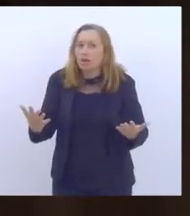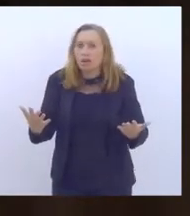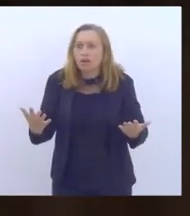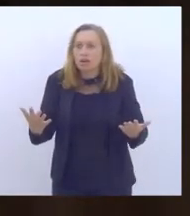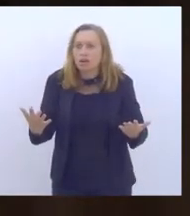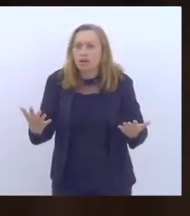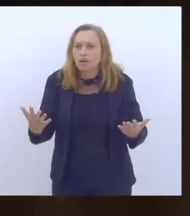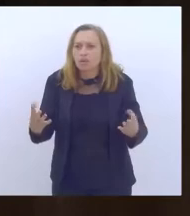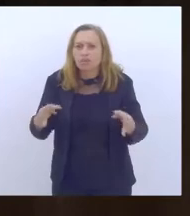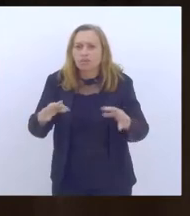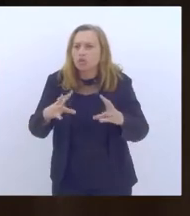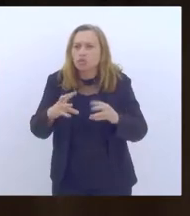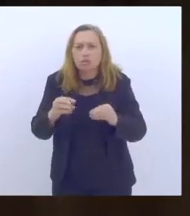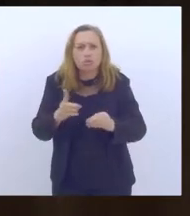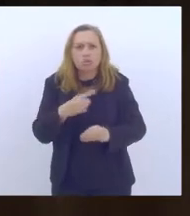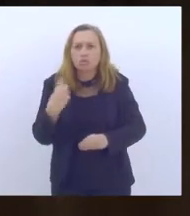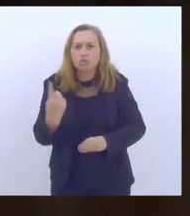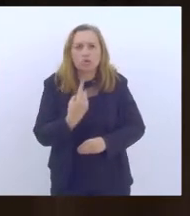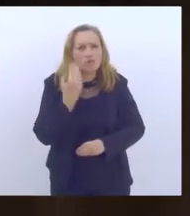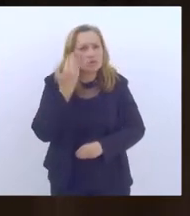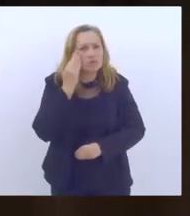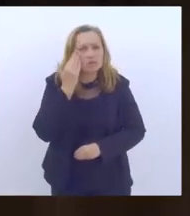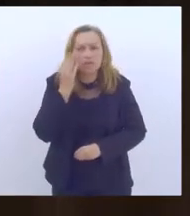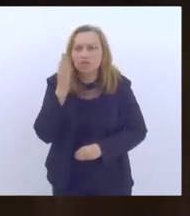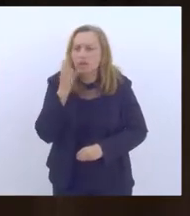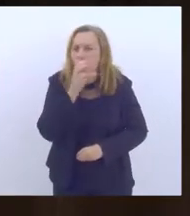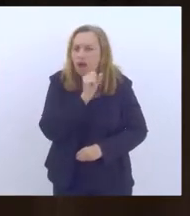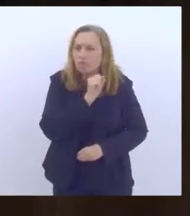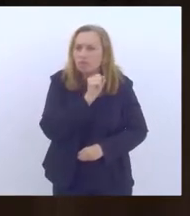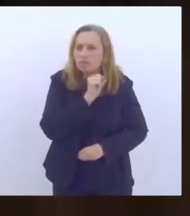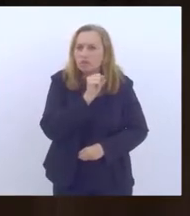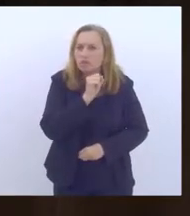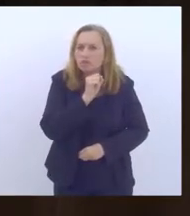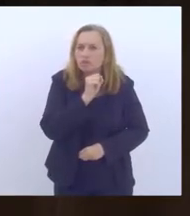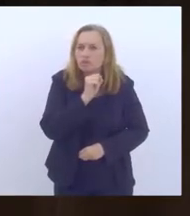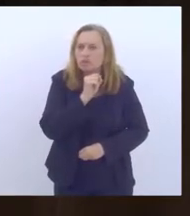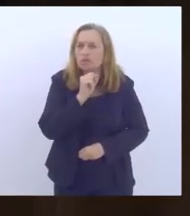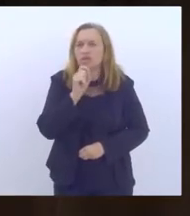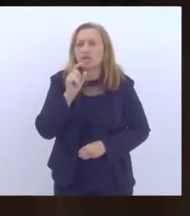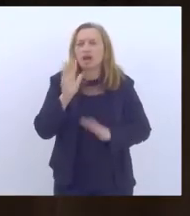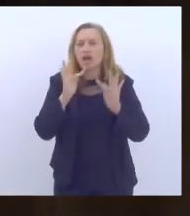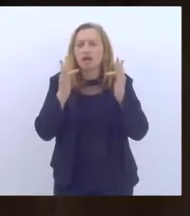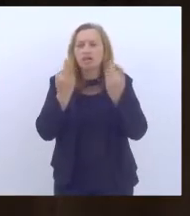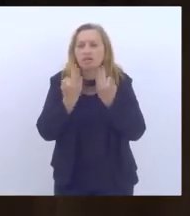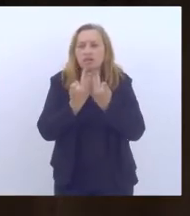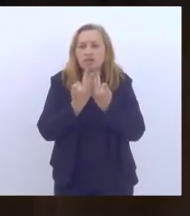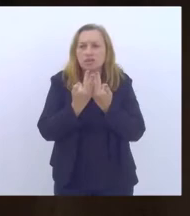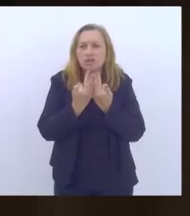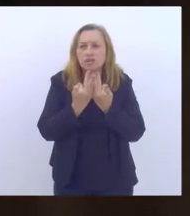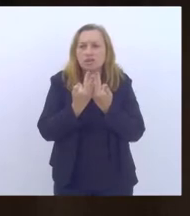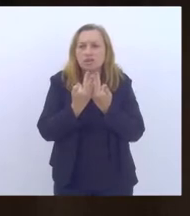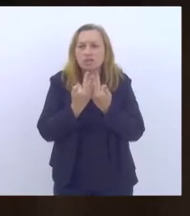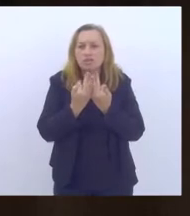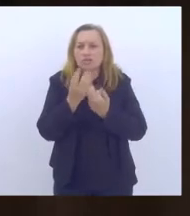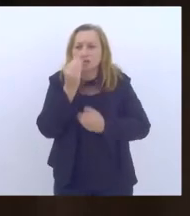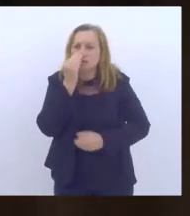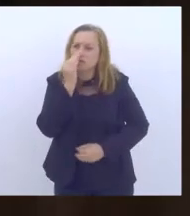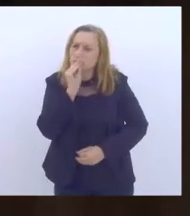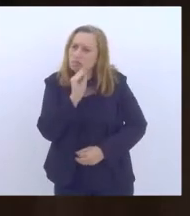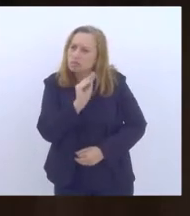imediatamente que todos nós entendemos imediatamente essa família foi revitimizada